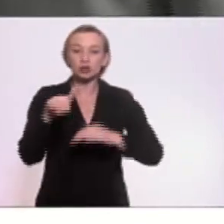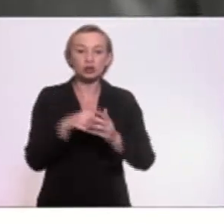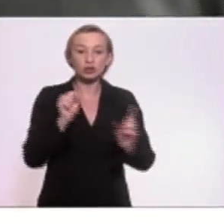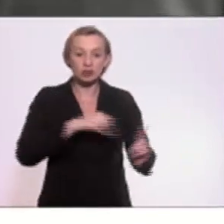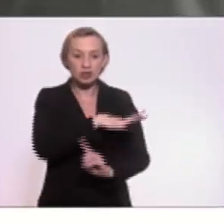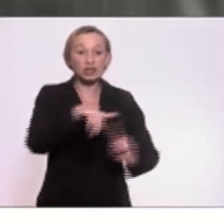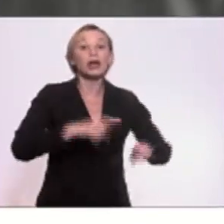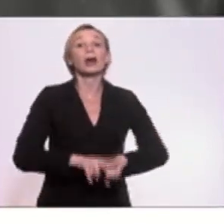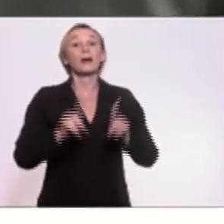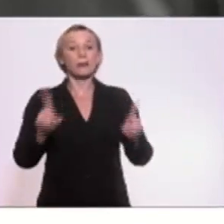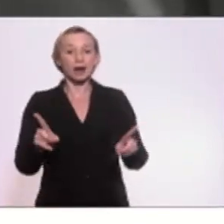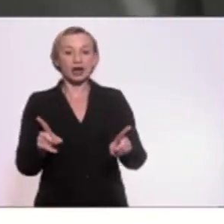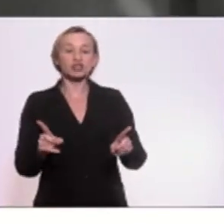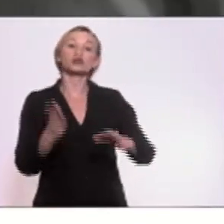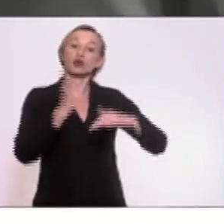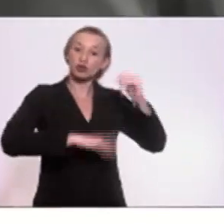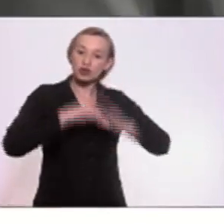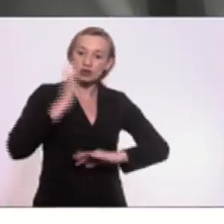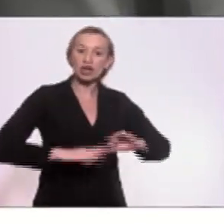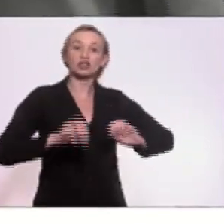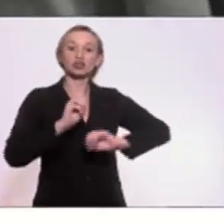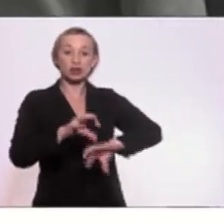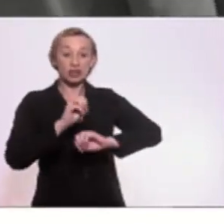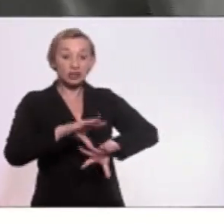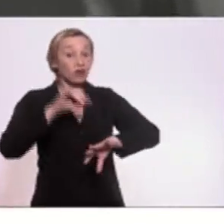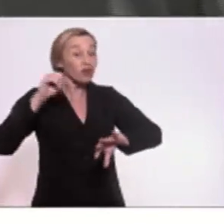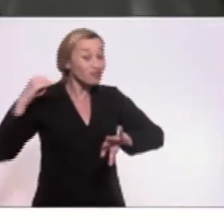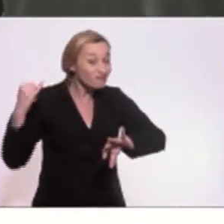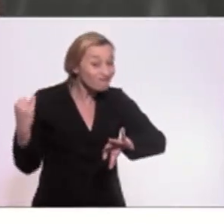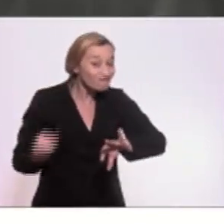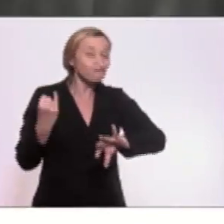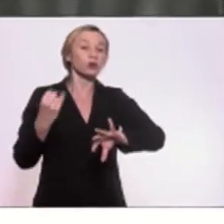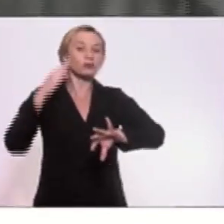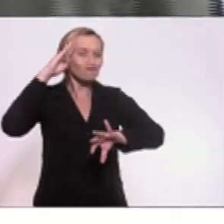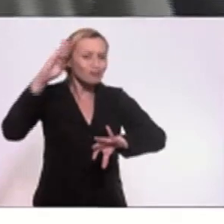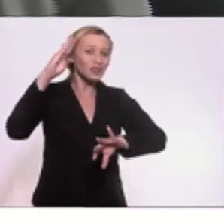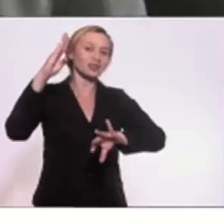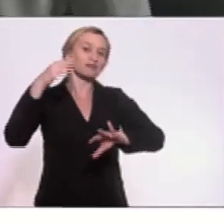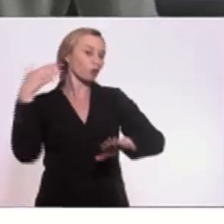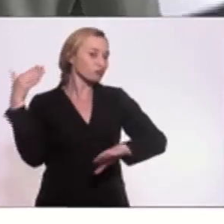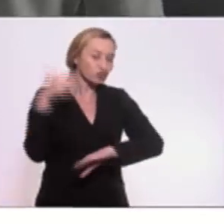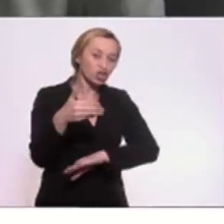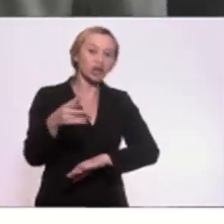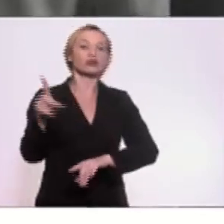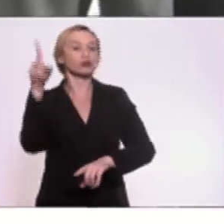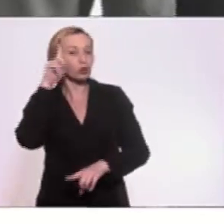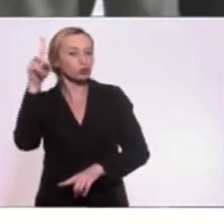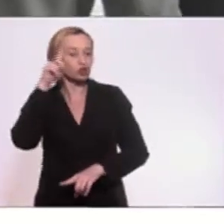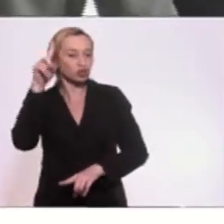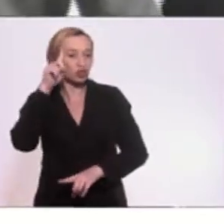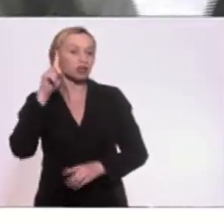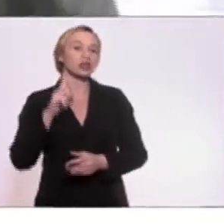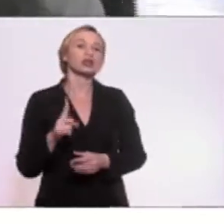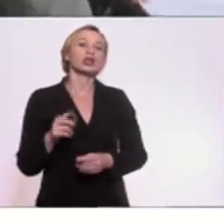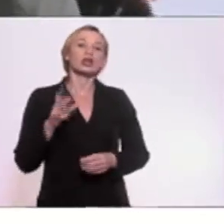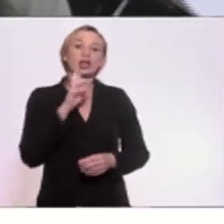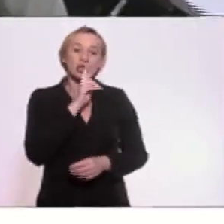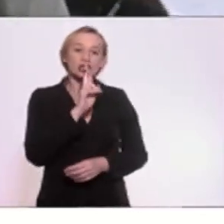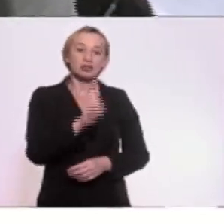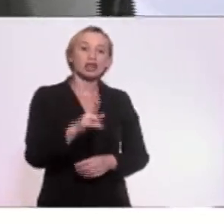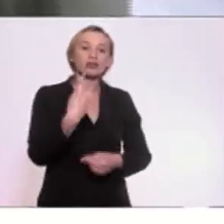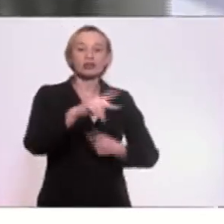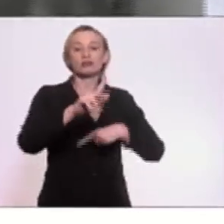sociedade. Mas, no caso dos profissionais da educação, isso tem um impacto direto no seu dia a dia, no resultado do